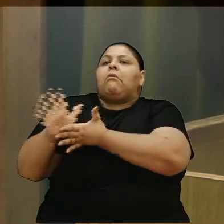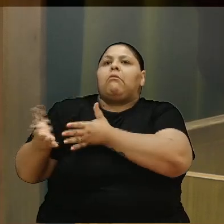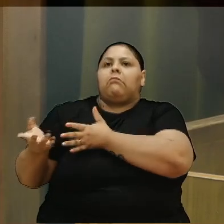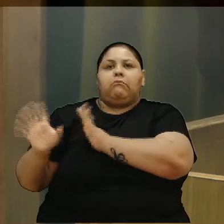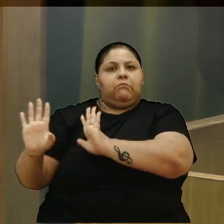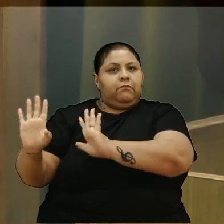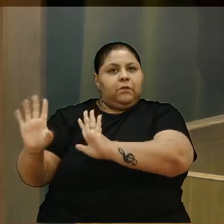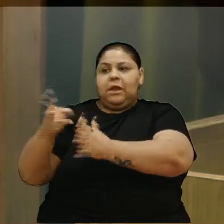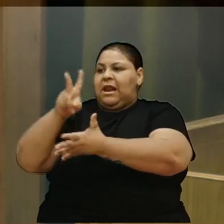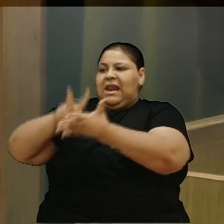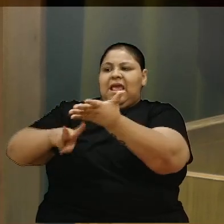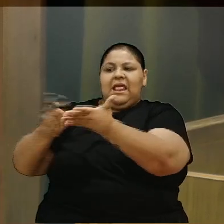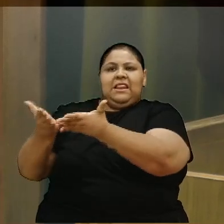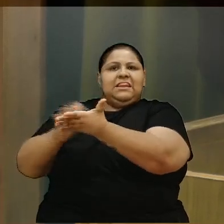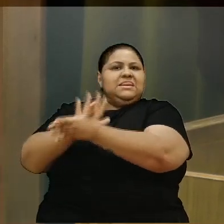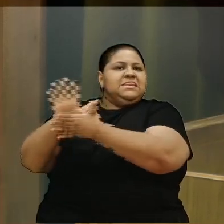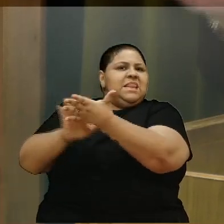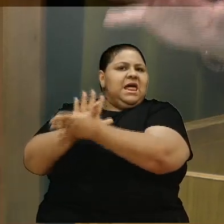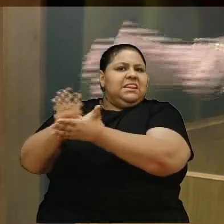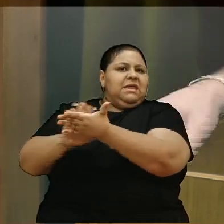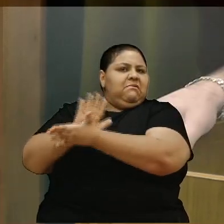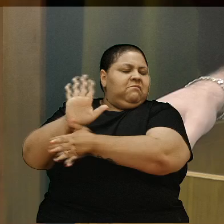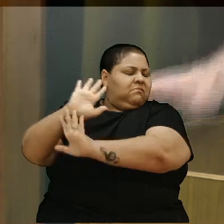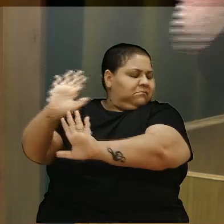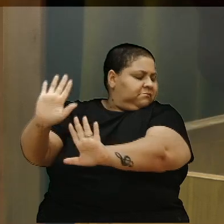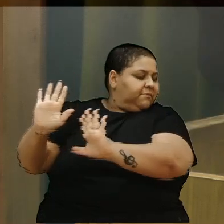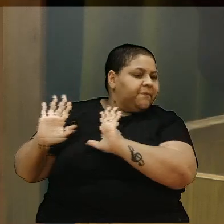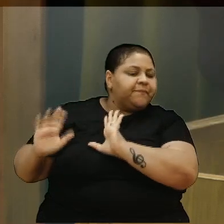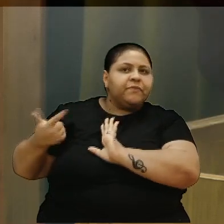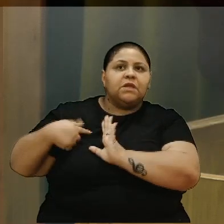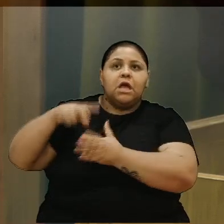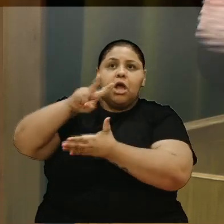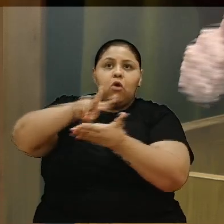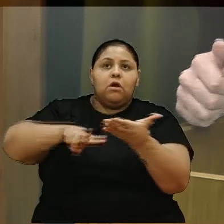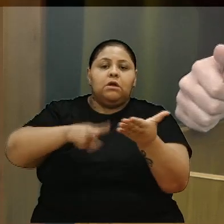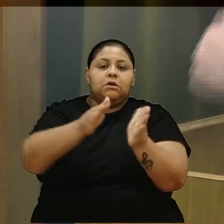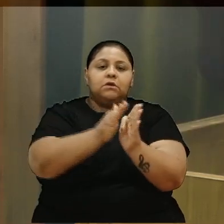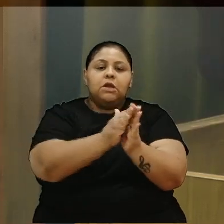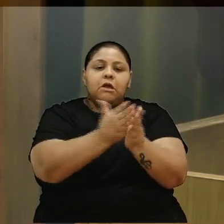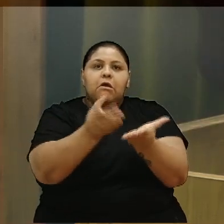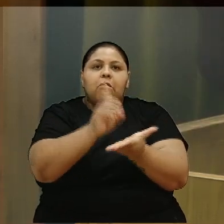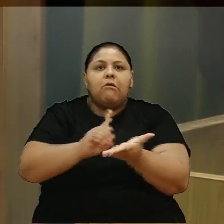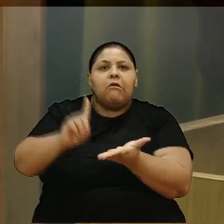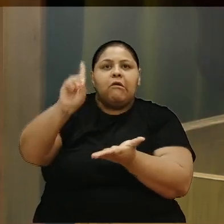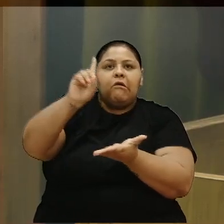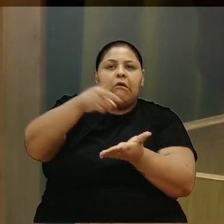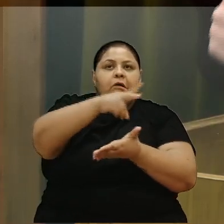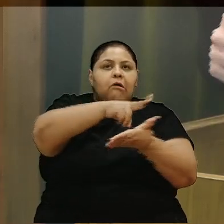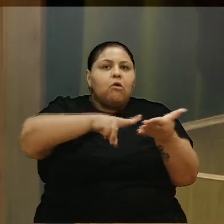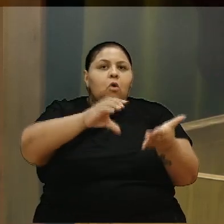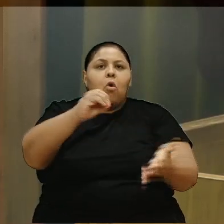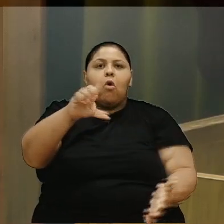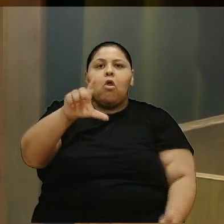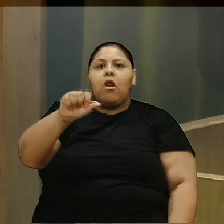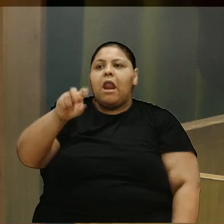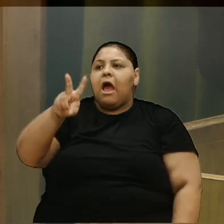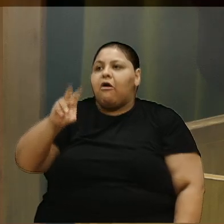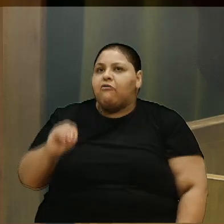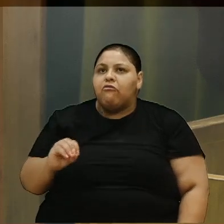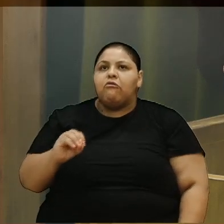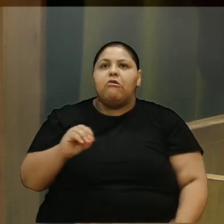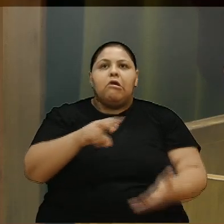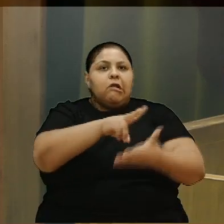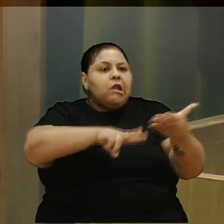olha, ler nem olhar a capa do livro. Eu leio a Bíblia, eu leio Olavo de Carvalho, eu leio